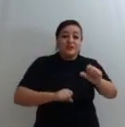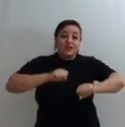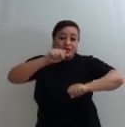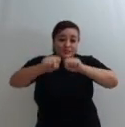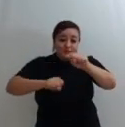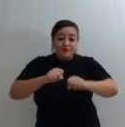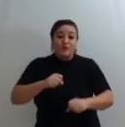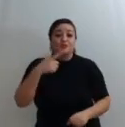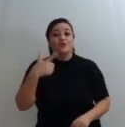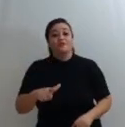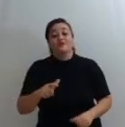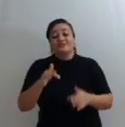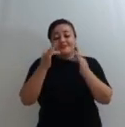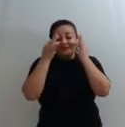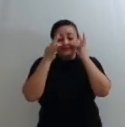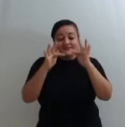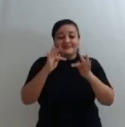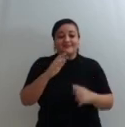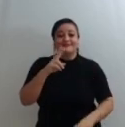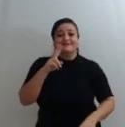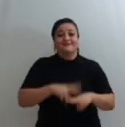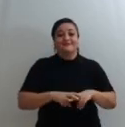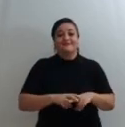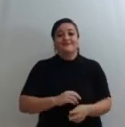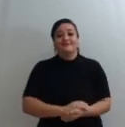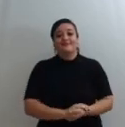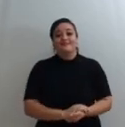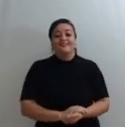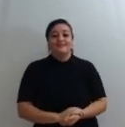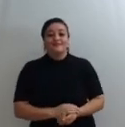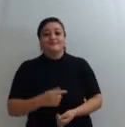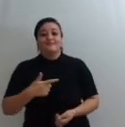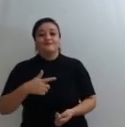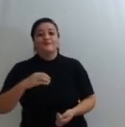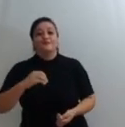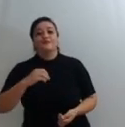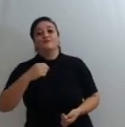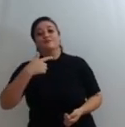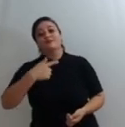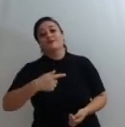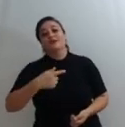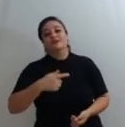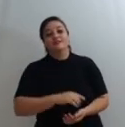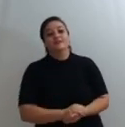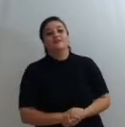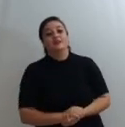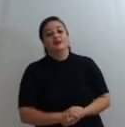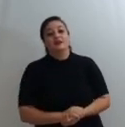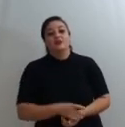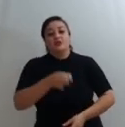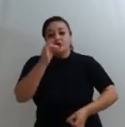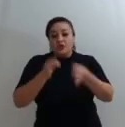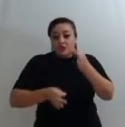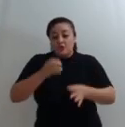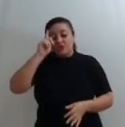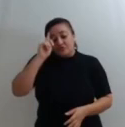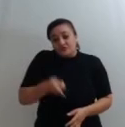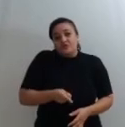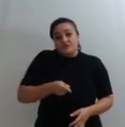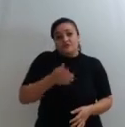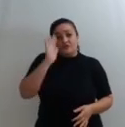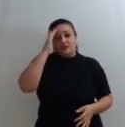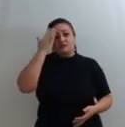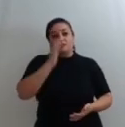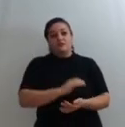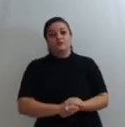presa. Entre 2012 e 2013, eles deram depoimento. 2017, o juiz entendeu, a visão dele, né? Não é objeto também disso aqui,